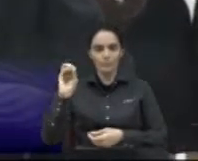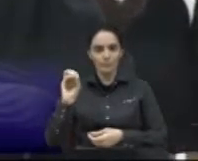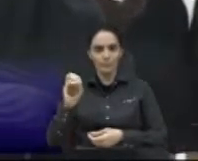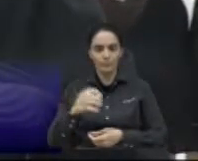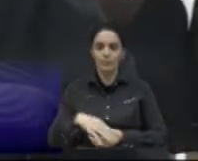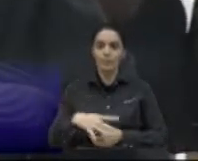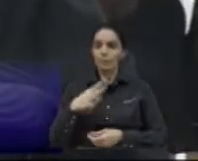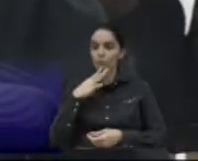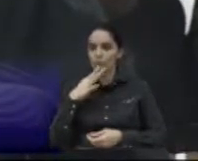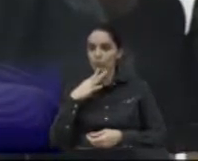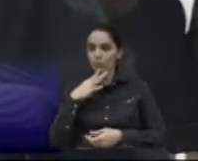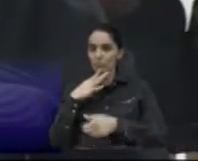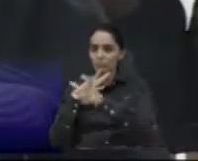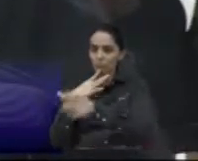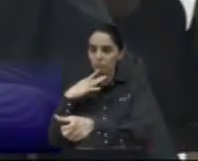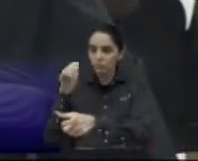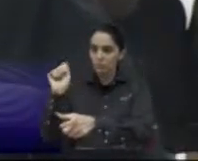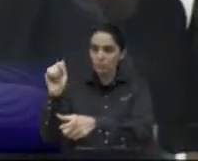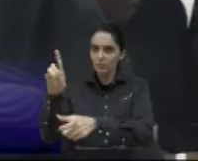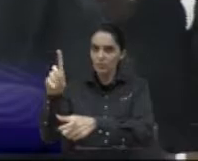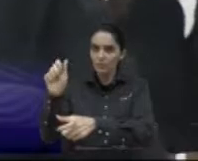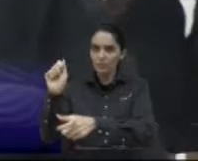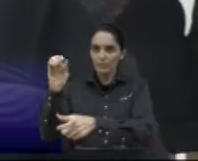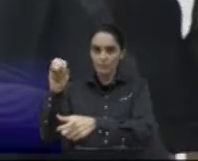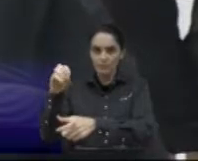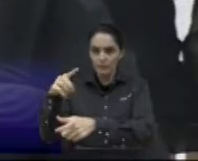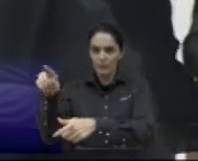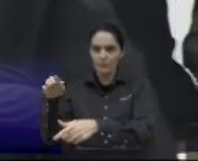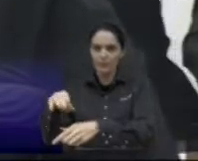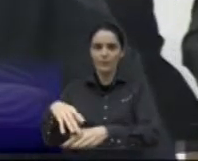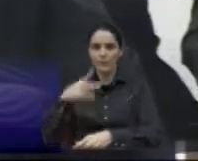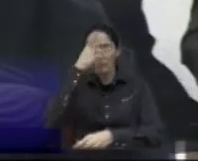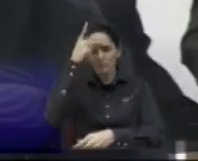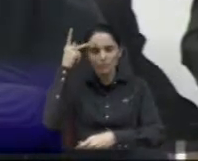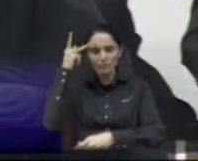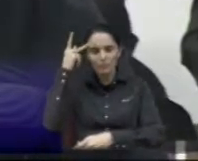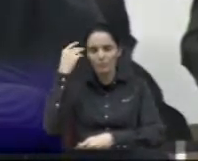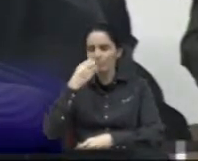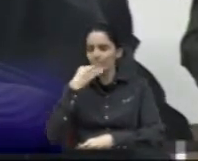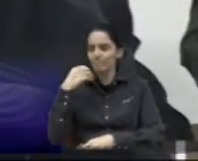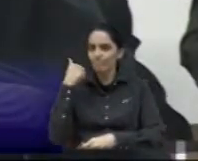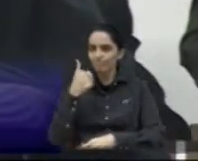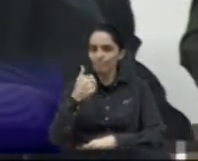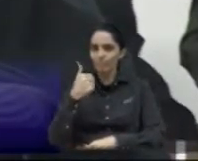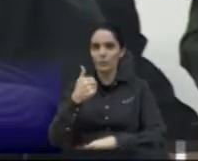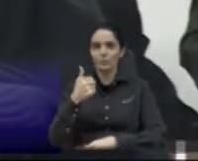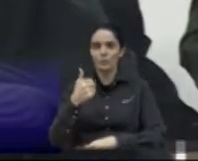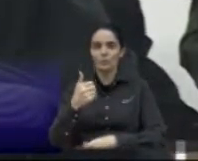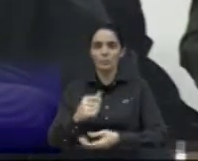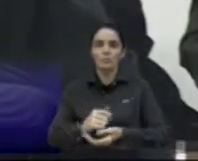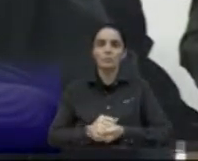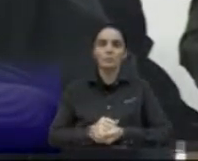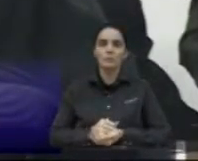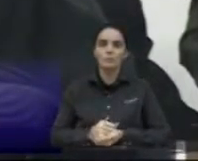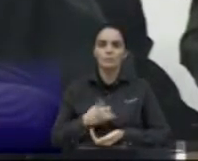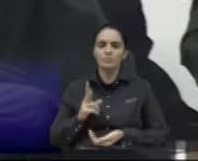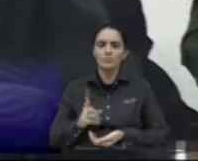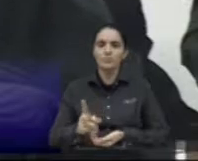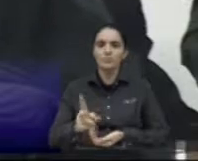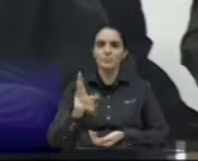distinta, pessoa querida, pessoa que só fez o bem, uma pessoa que soube muito